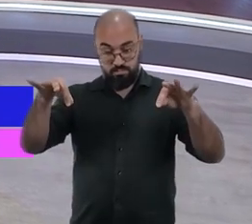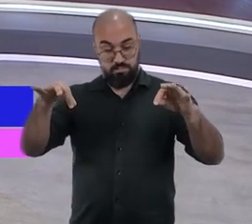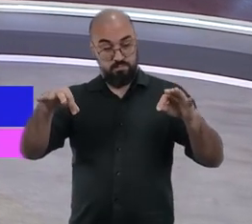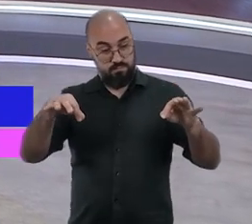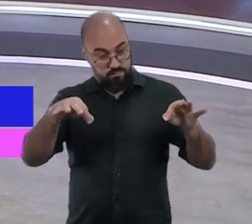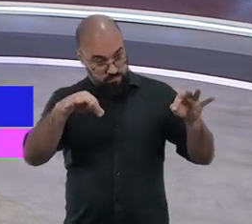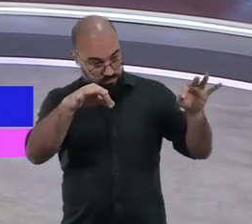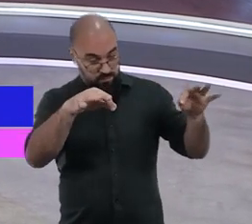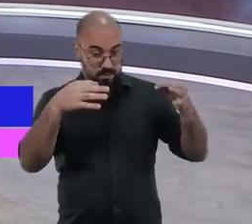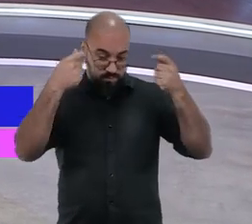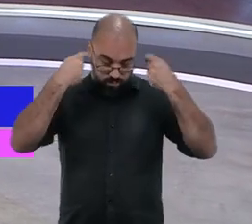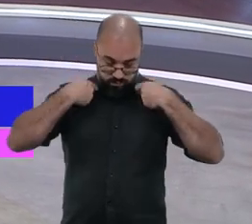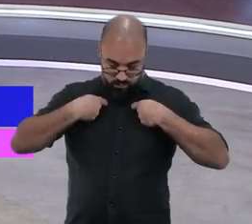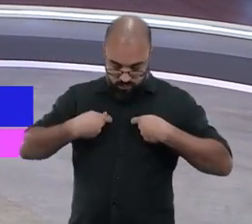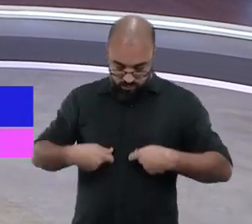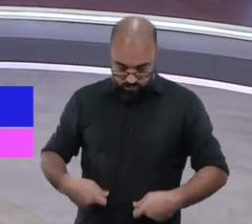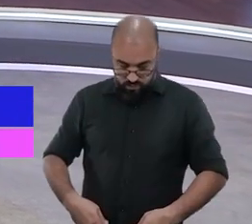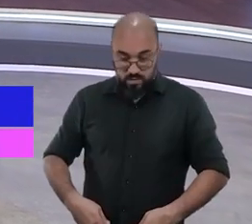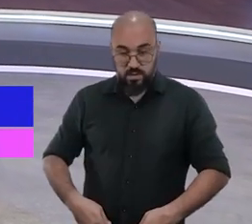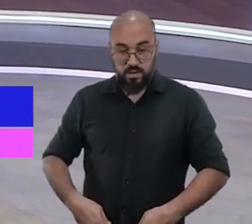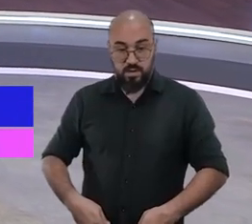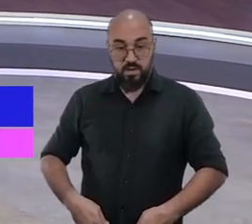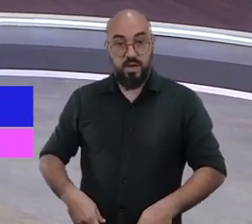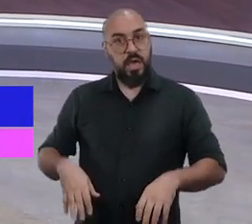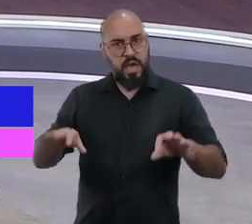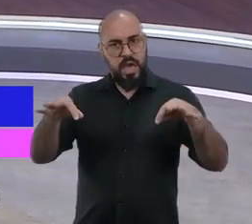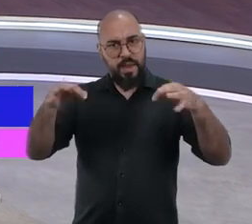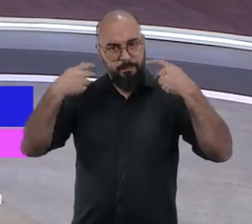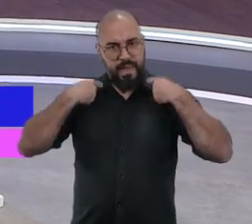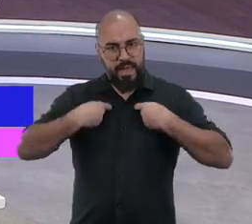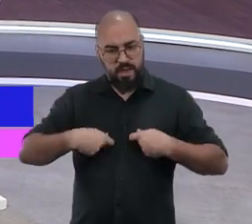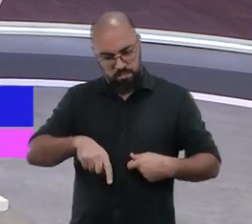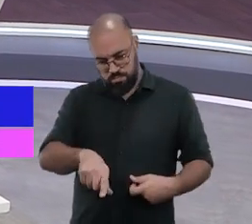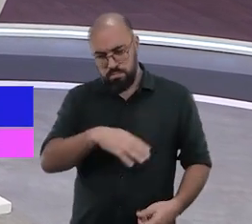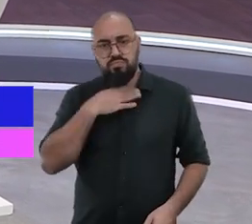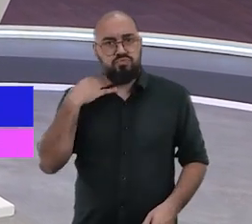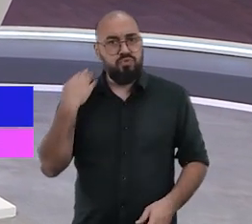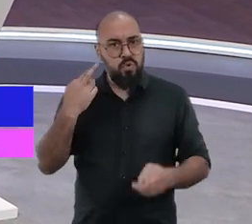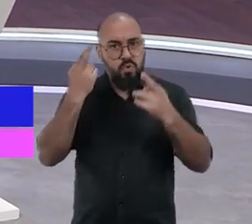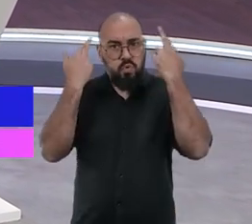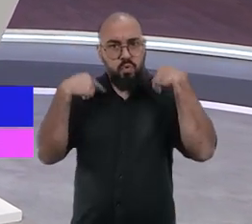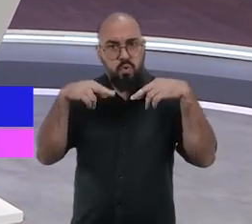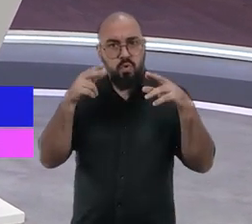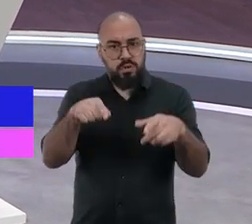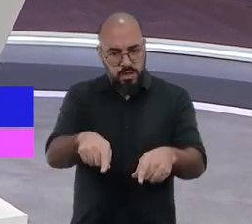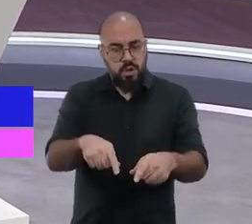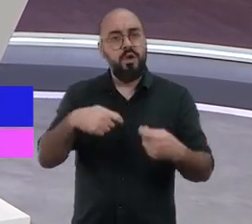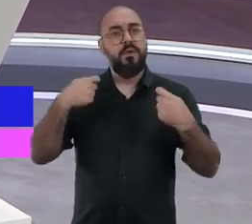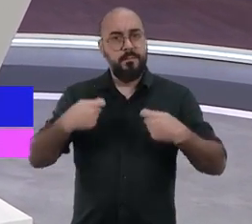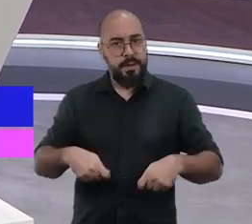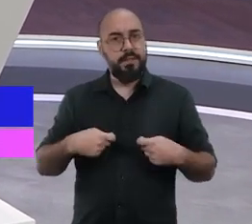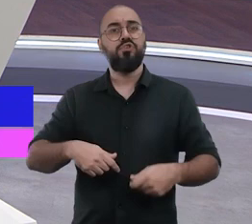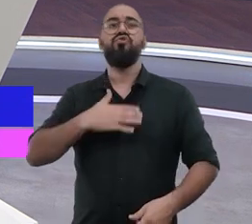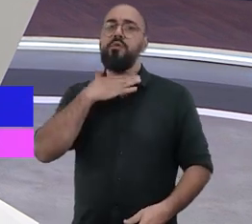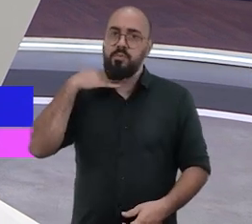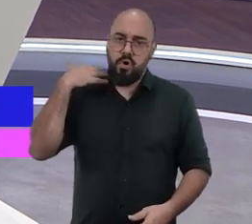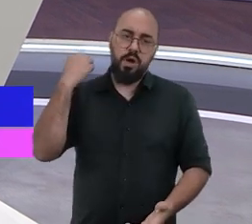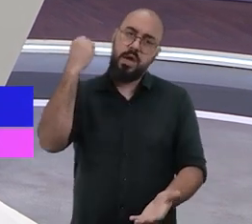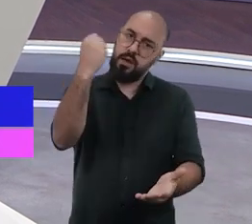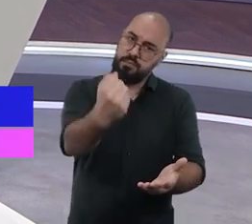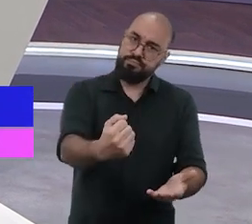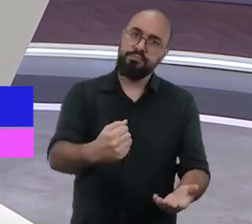implicou na morte de um animal. Esse cordeiro precisou morrer para que Adão e